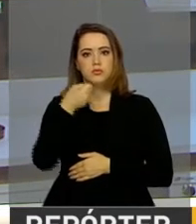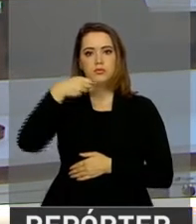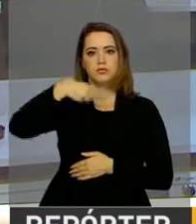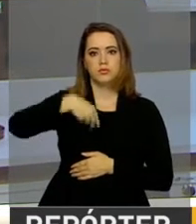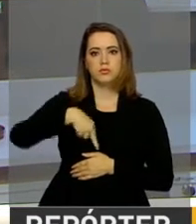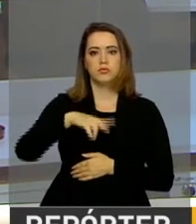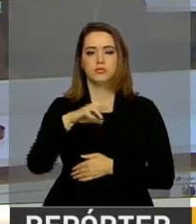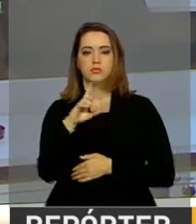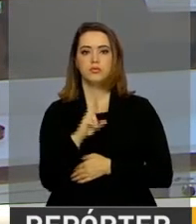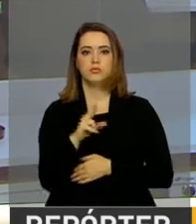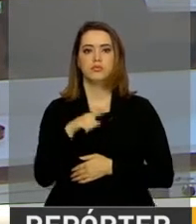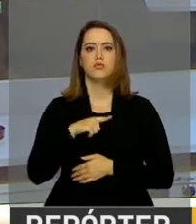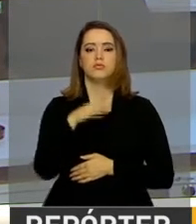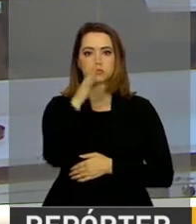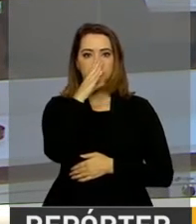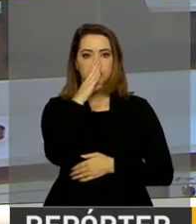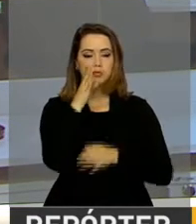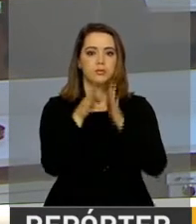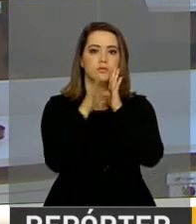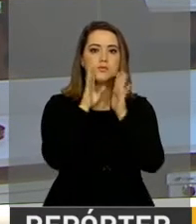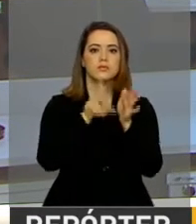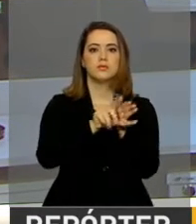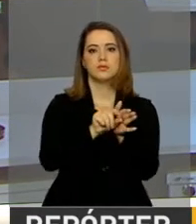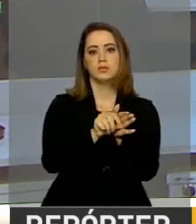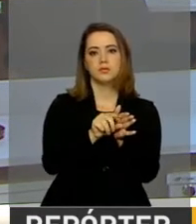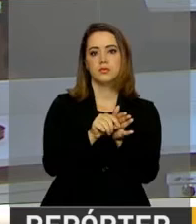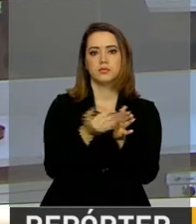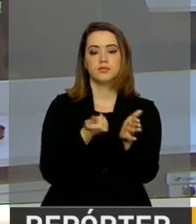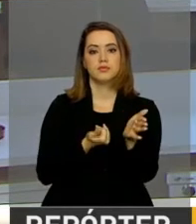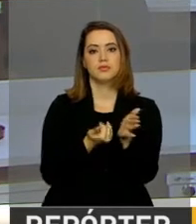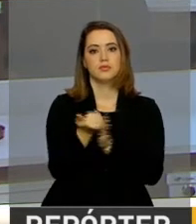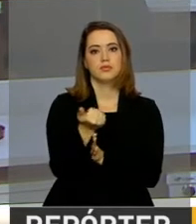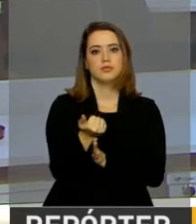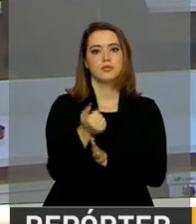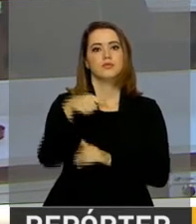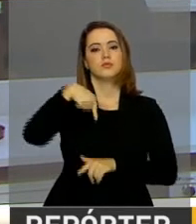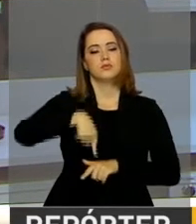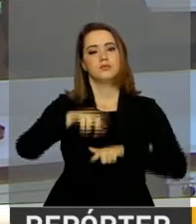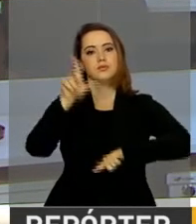Repórter NBR. Acompanhe também as novidades em nossas redes sociais.